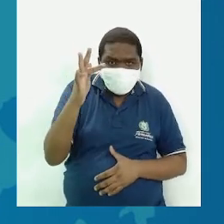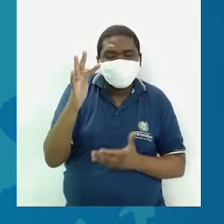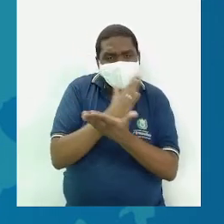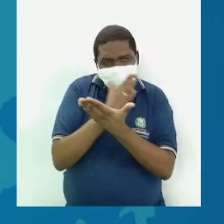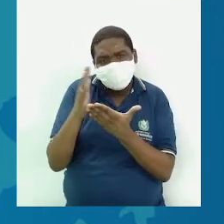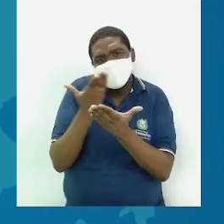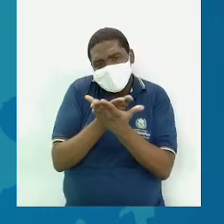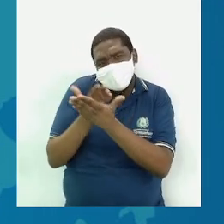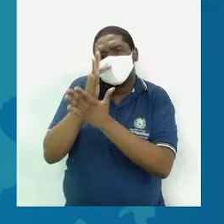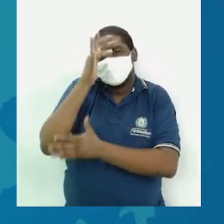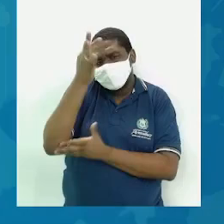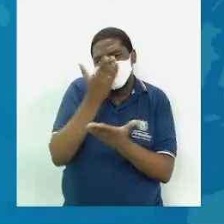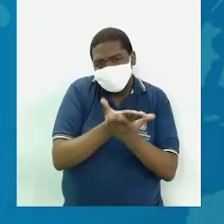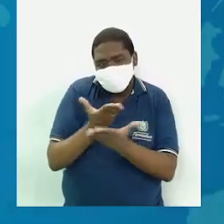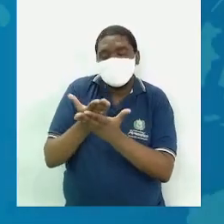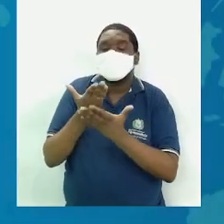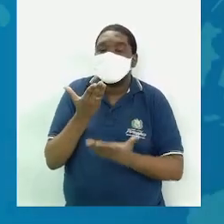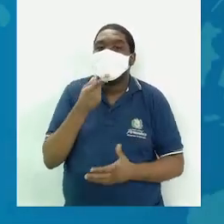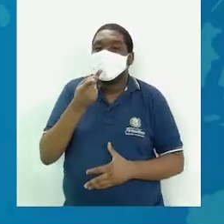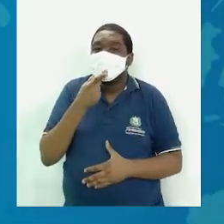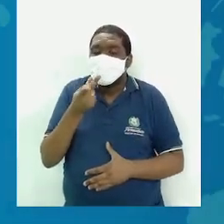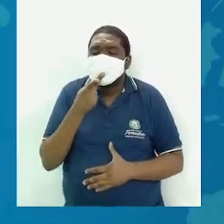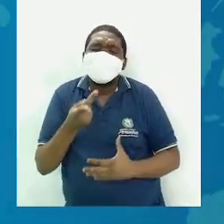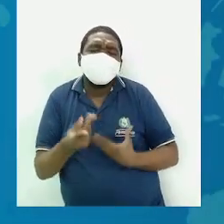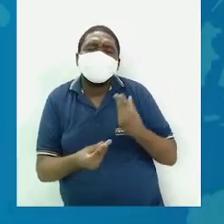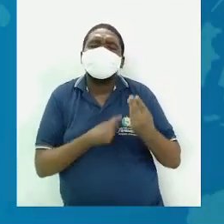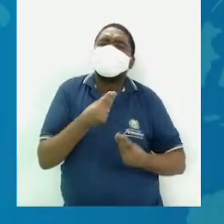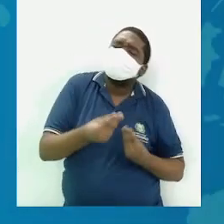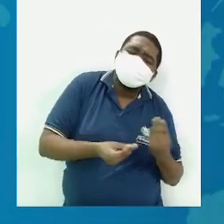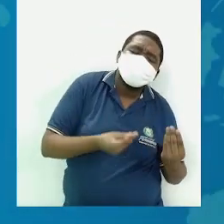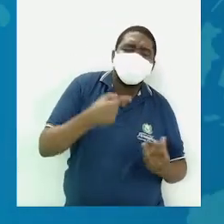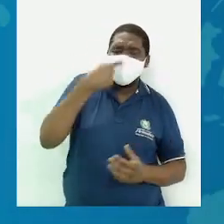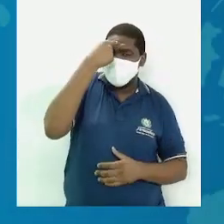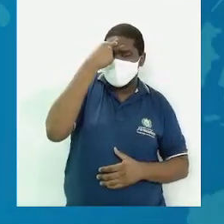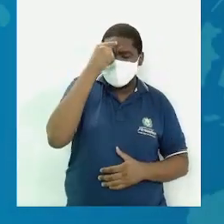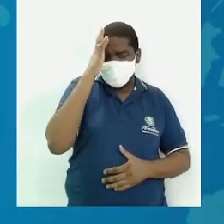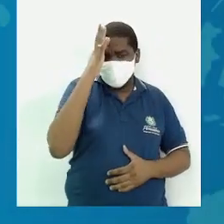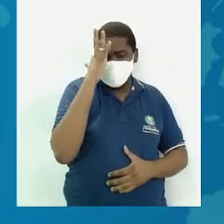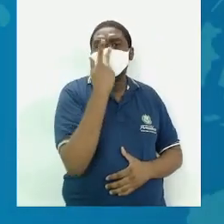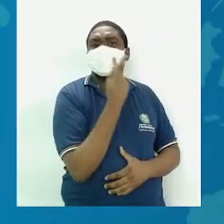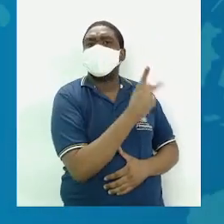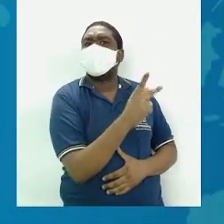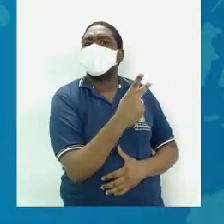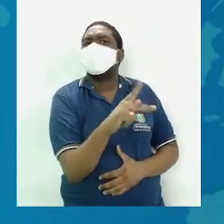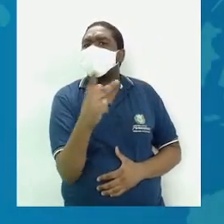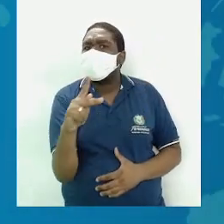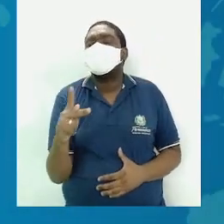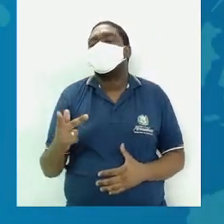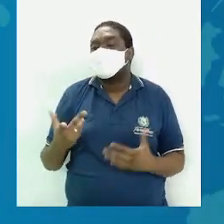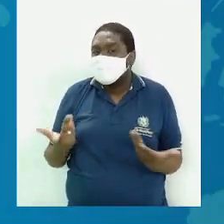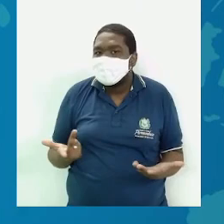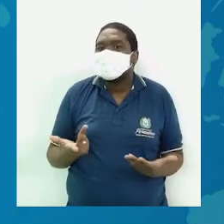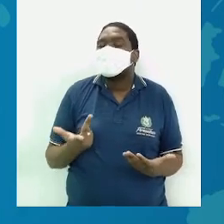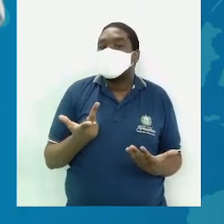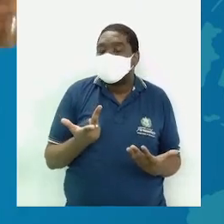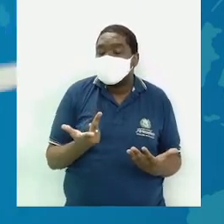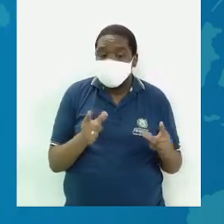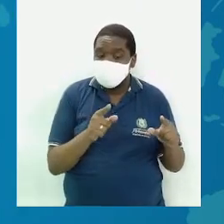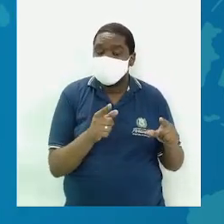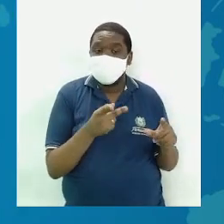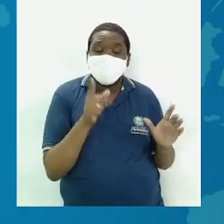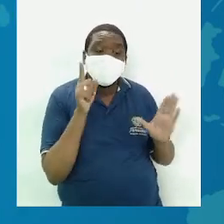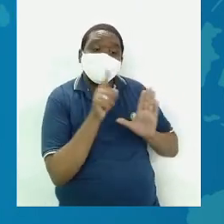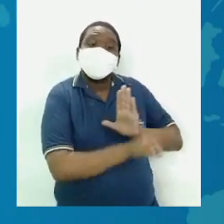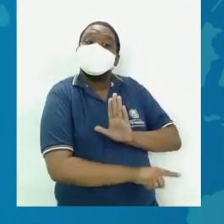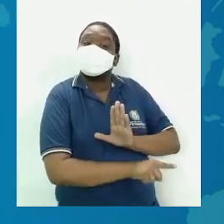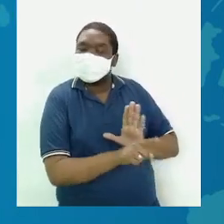nossas aulas, ele chega a questionar os pensamentos de alguns desses filósofos. Né? Eles chegam a colocar em xeque, por